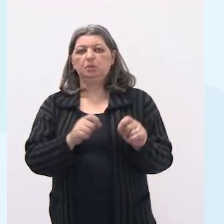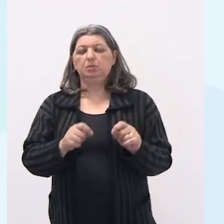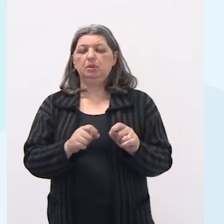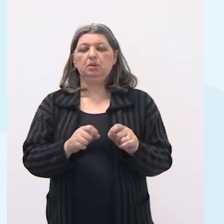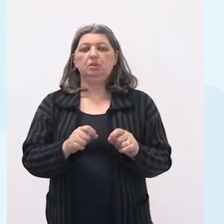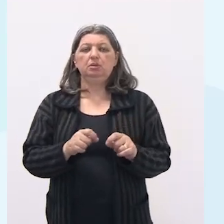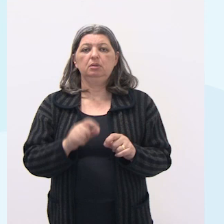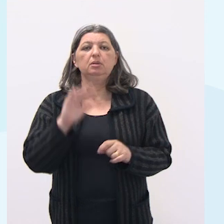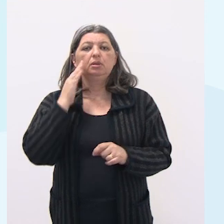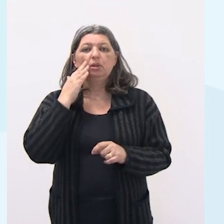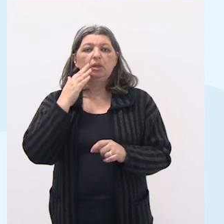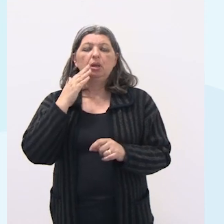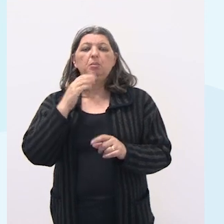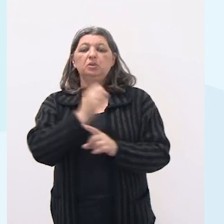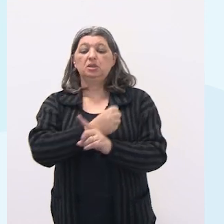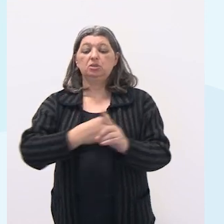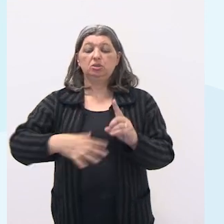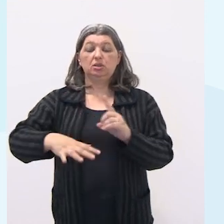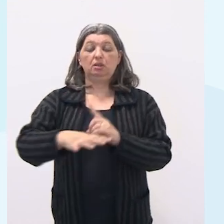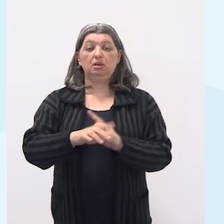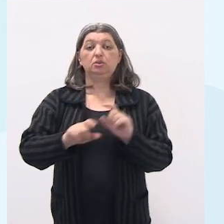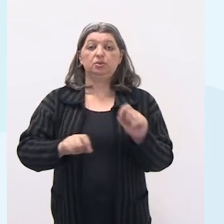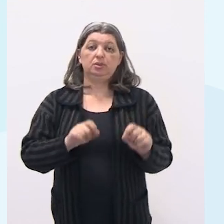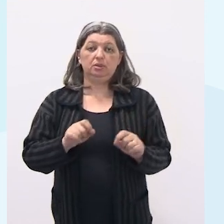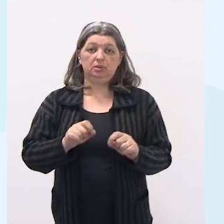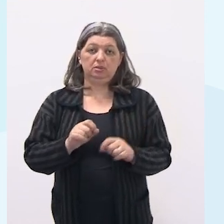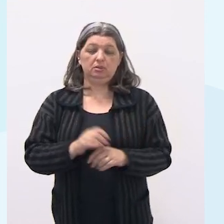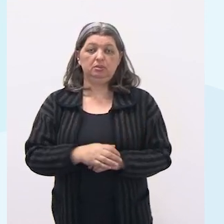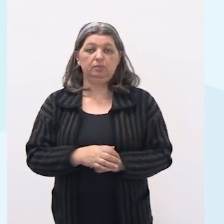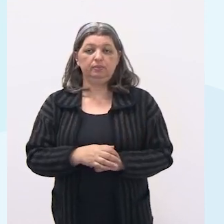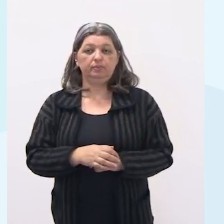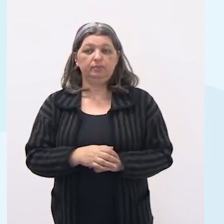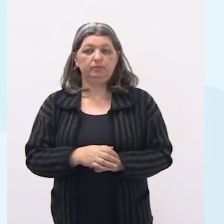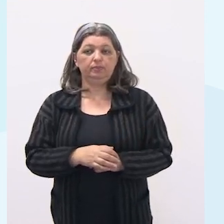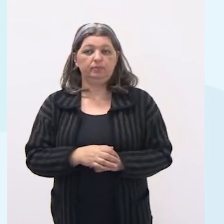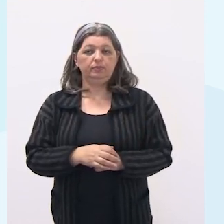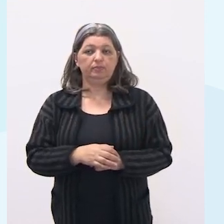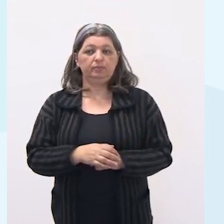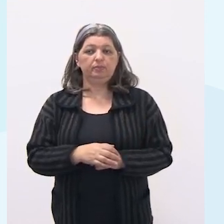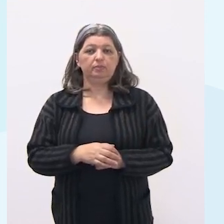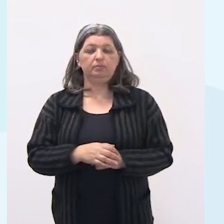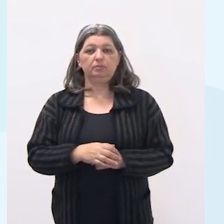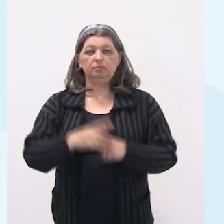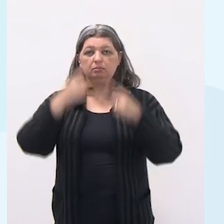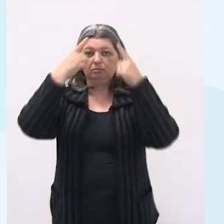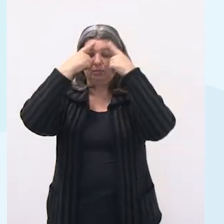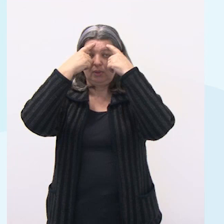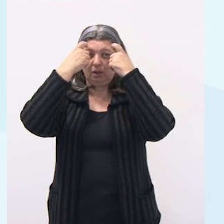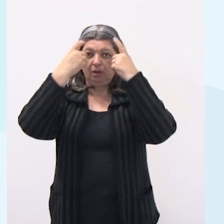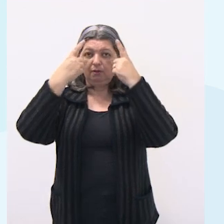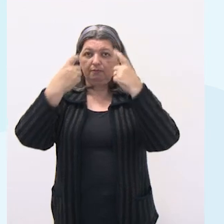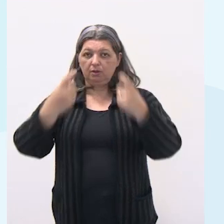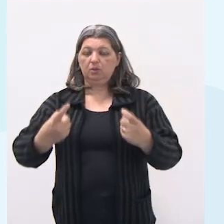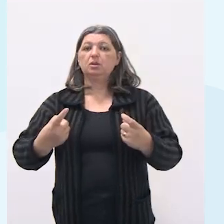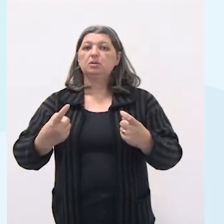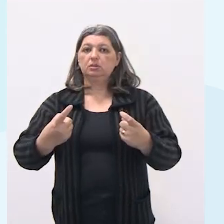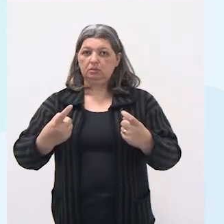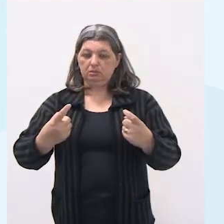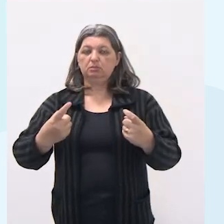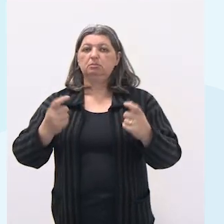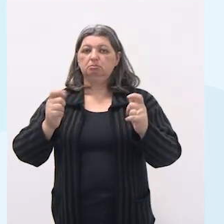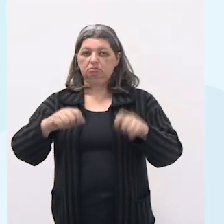entendemos essa sociedade, nós vemos como a violência, ela pode causar